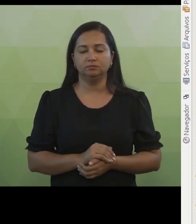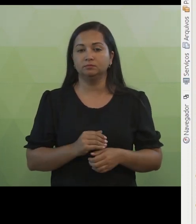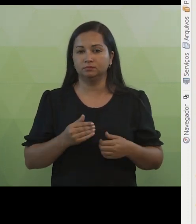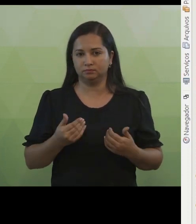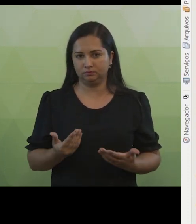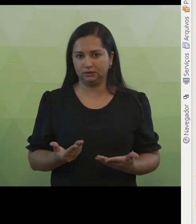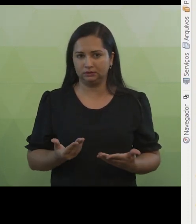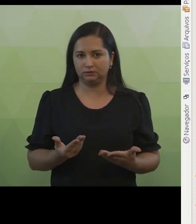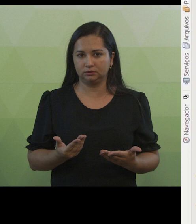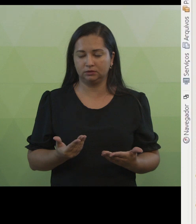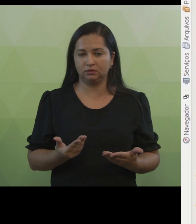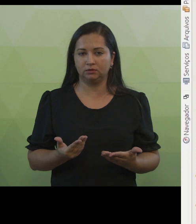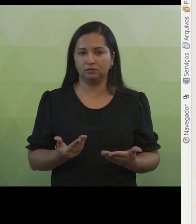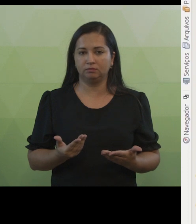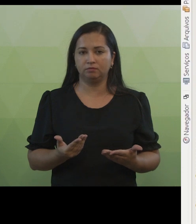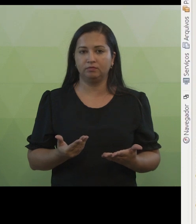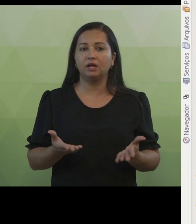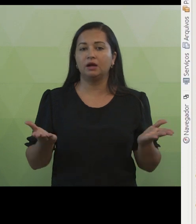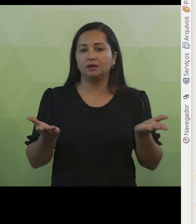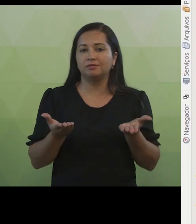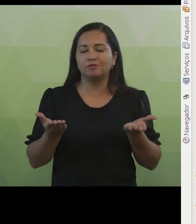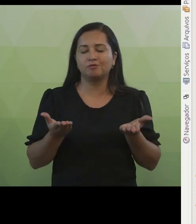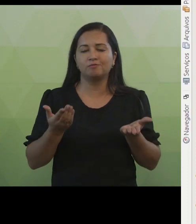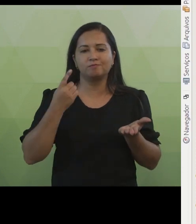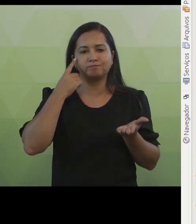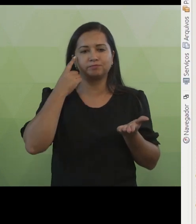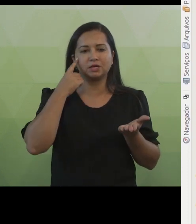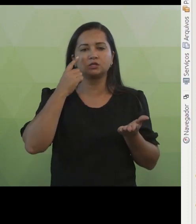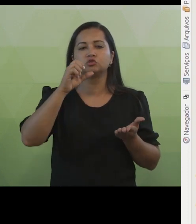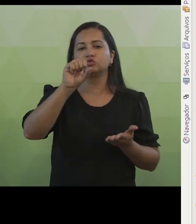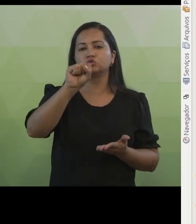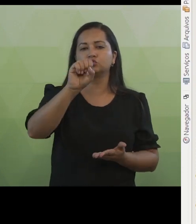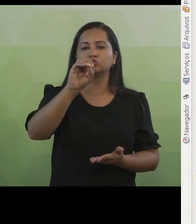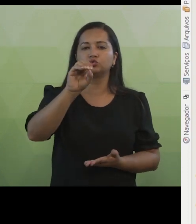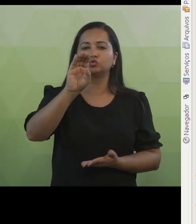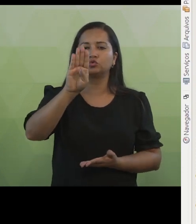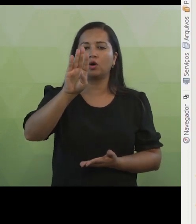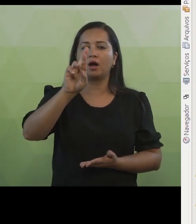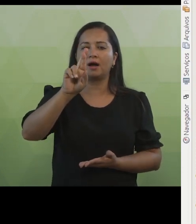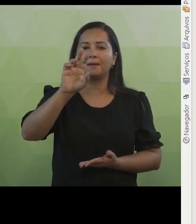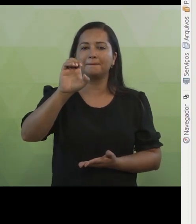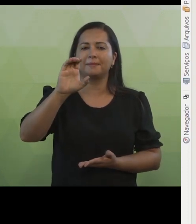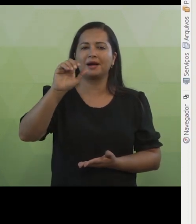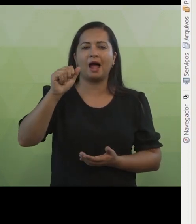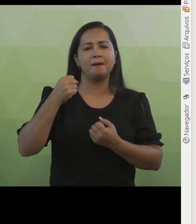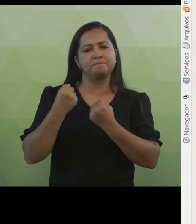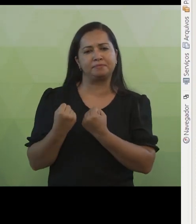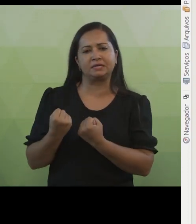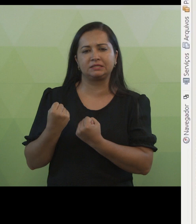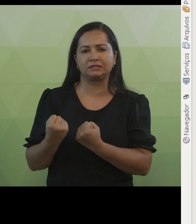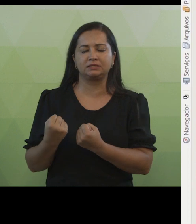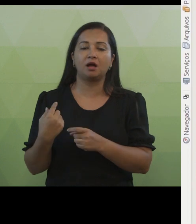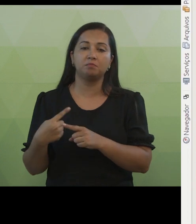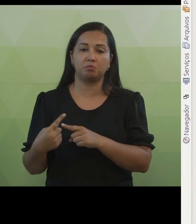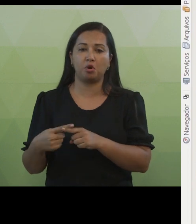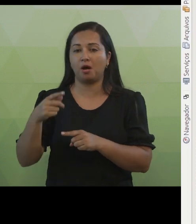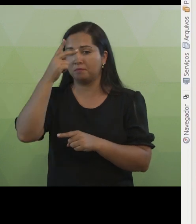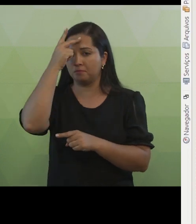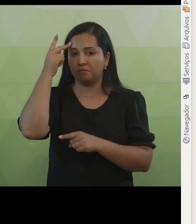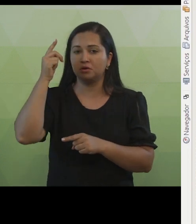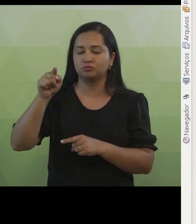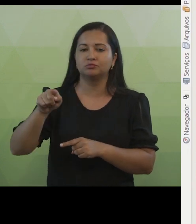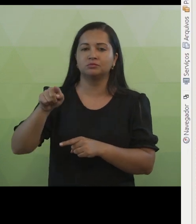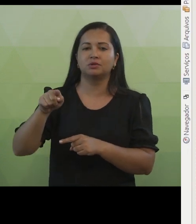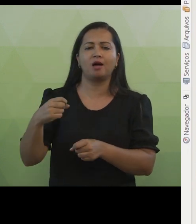Então, neste momento, eu estou fazendo uma sobrecarga. Caso o meu construtor, no momento de criação do